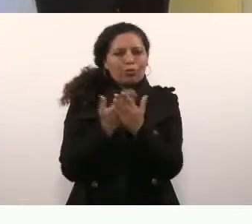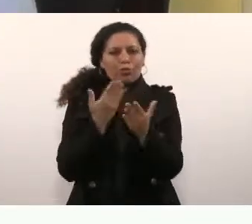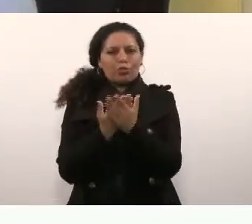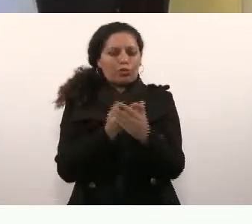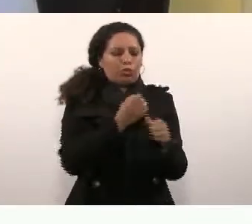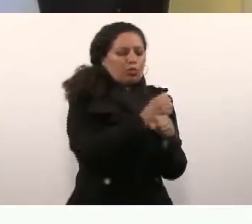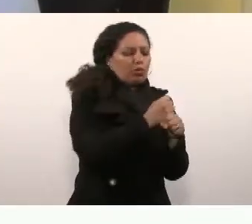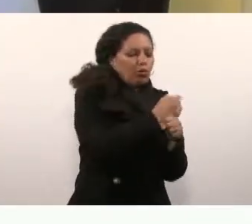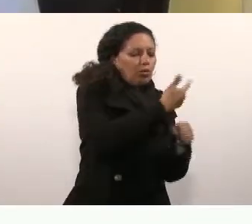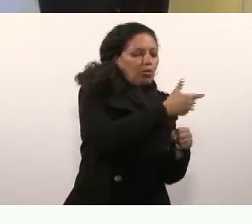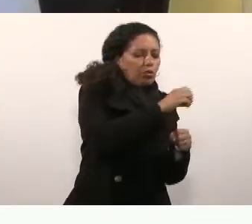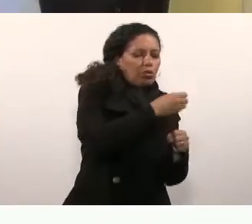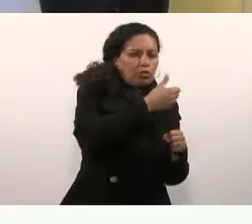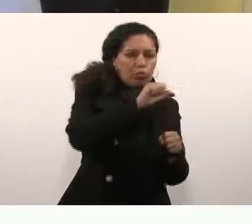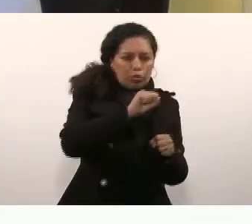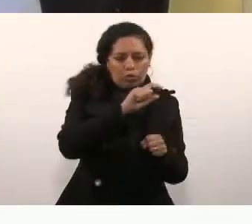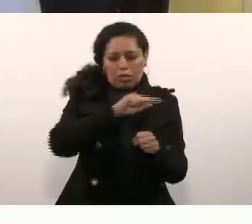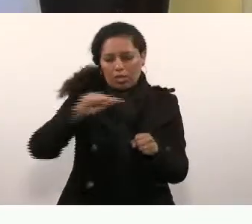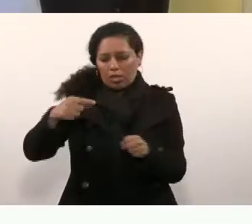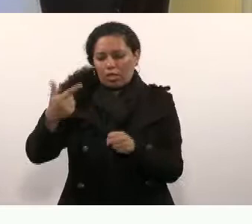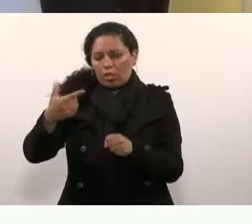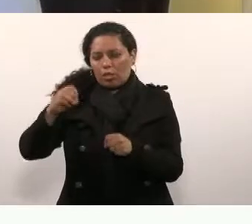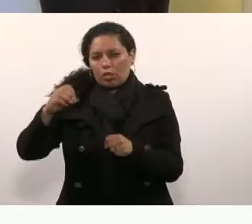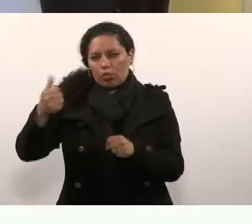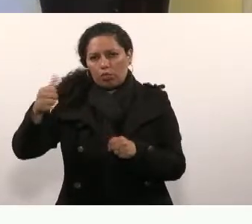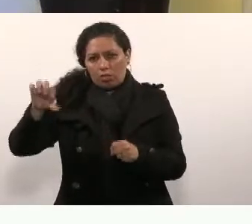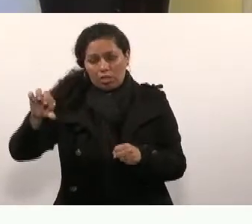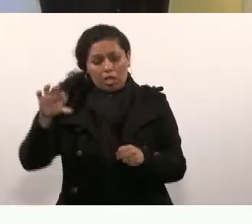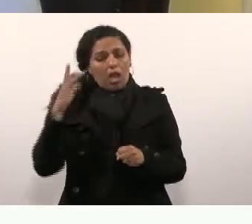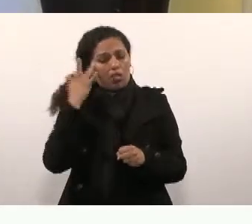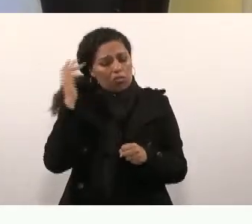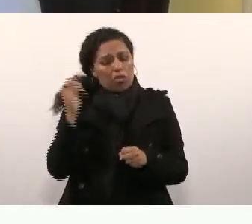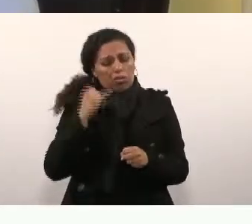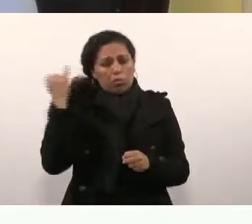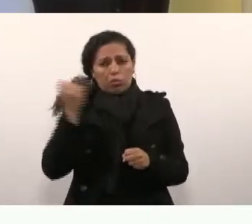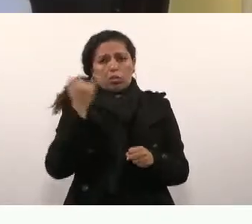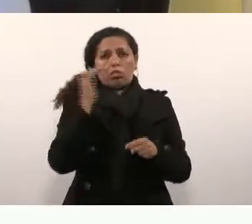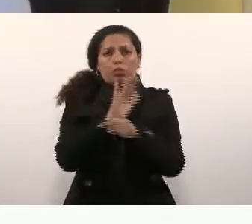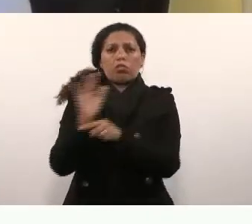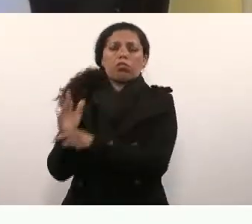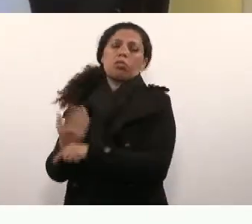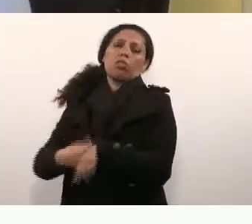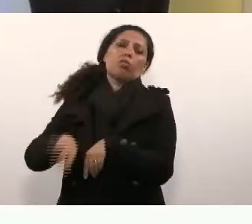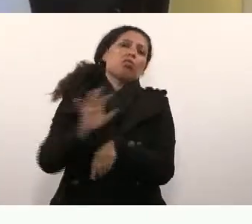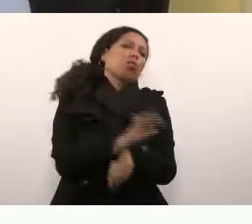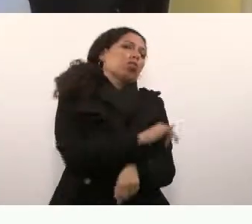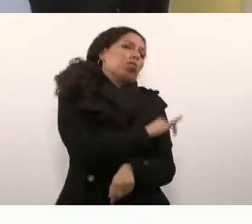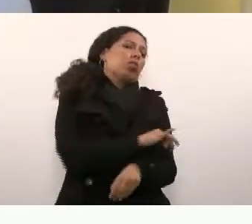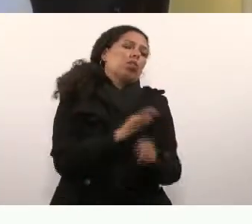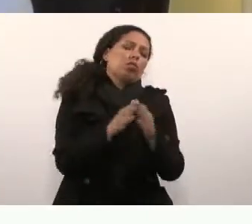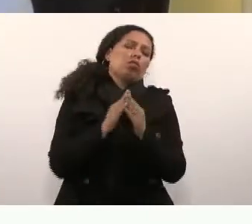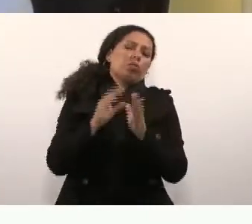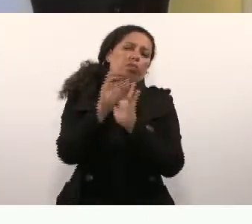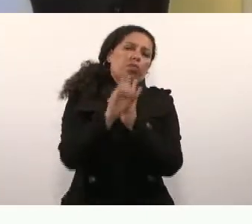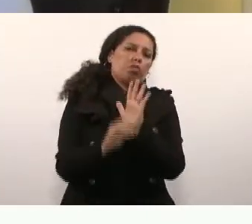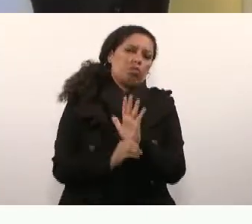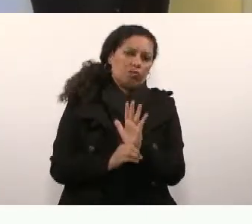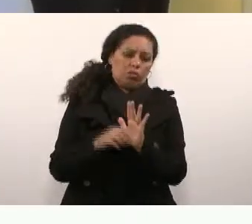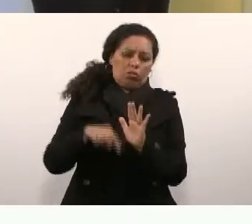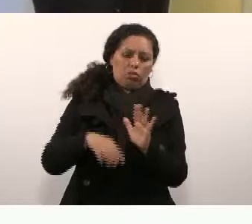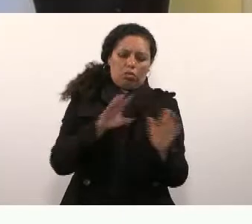efeito econômico, para o Estado do Rio de Janeiro, é de fundamental importância. Então, eu gostaria de sugerir um ofício da